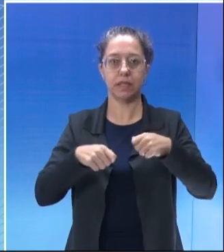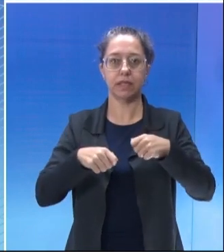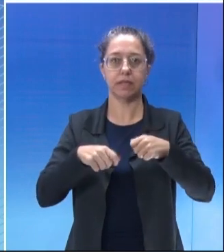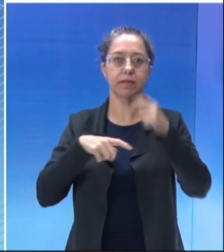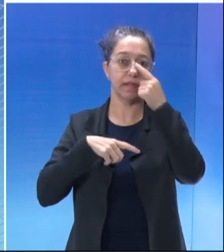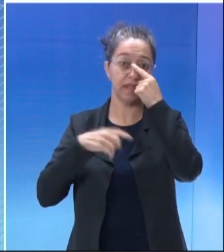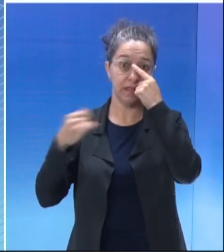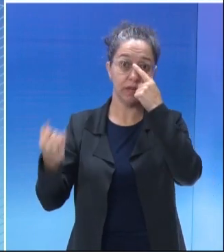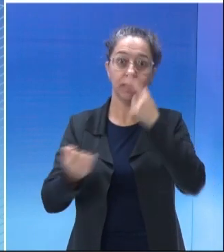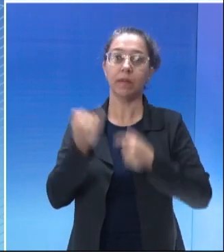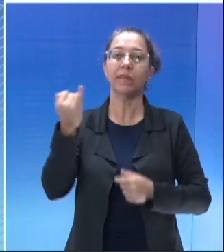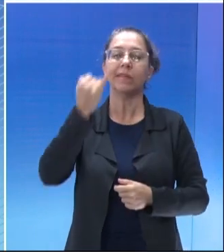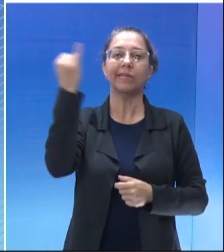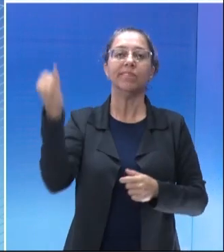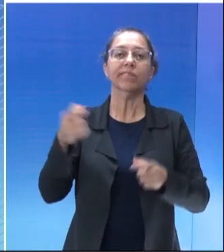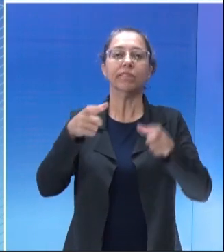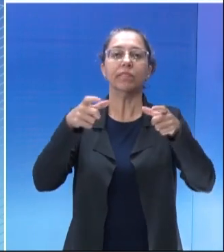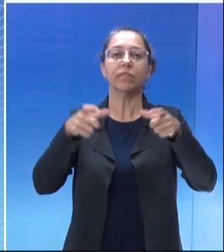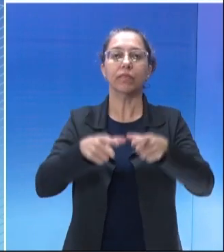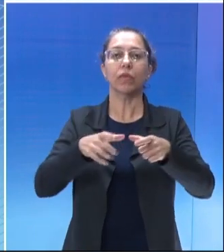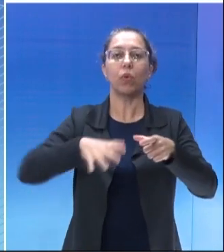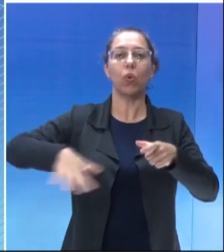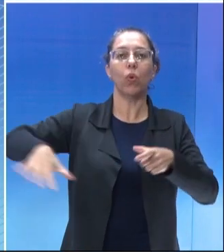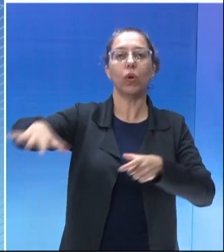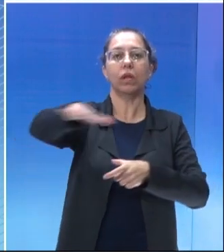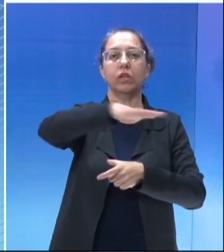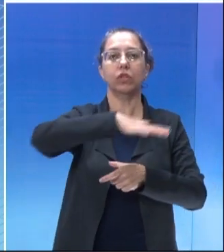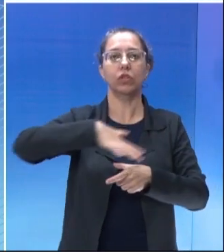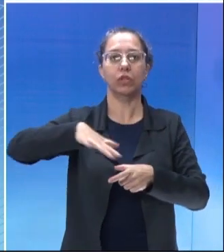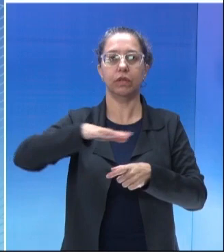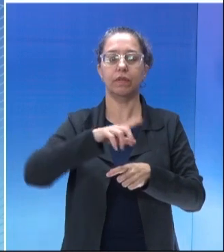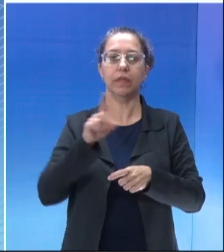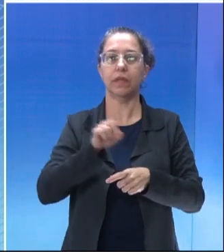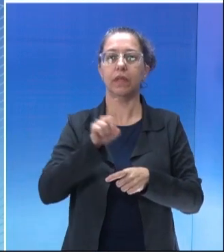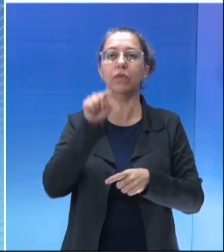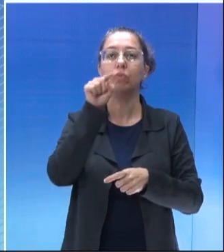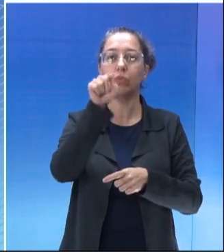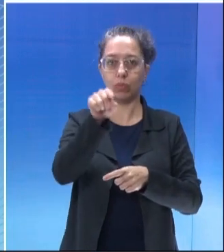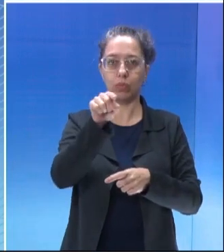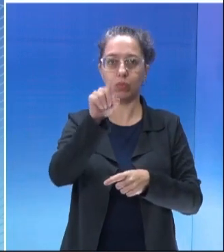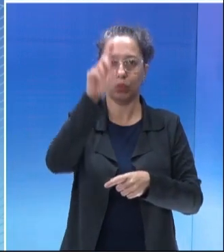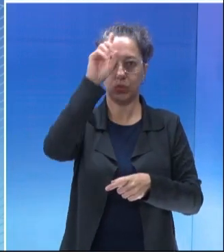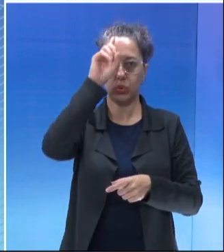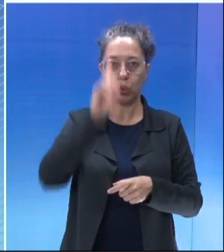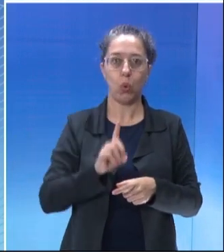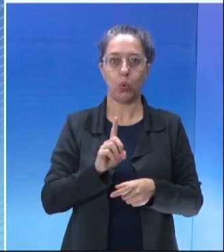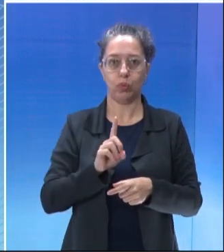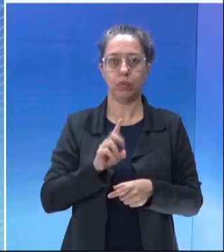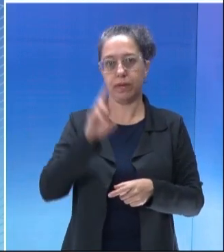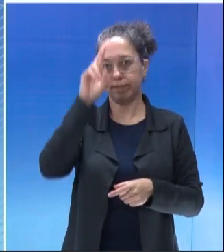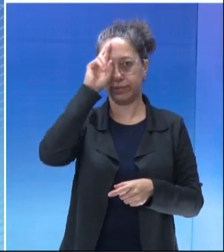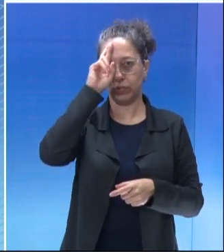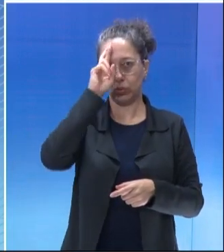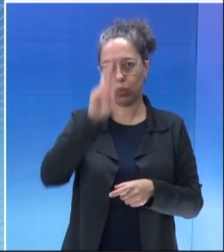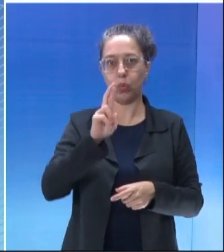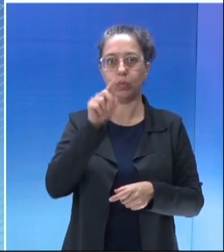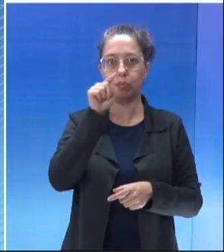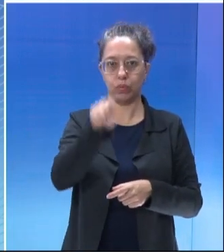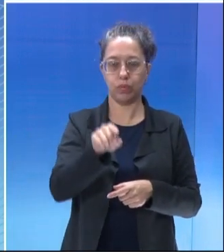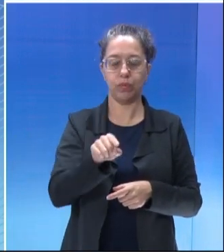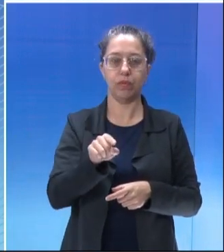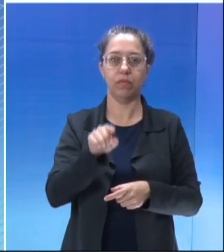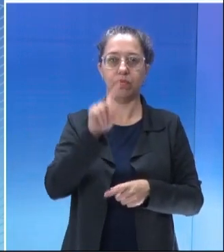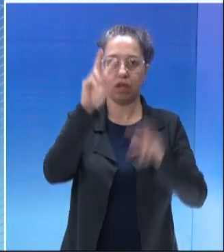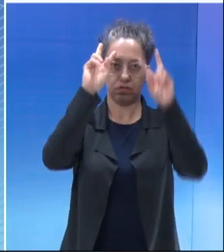relevância coletiva. Não é porque você é o dono que aquele bem tem que beneficiar